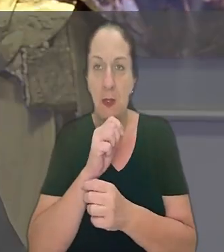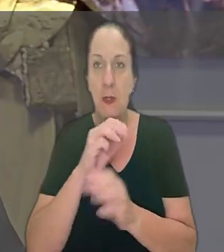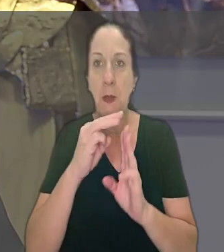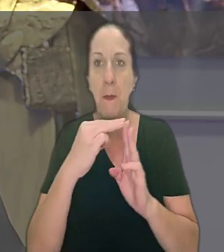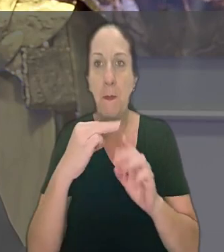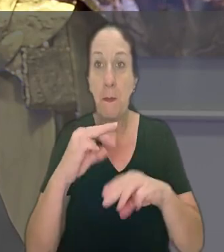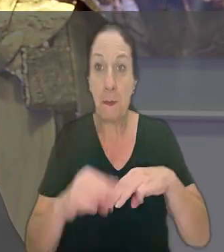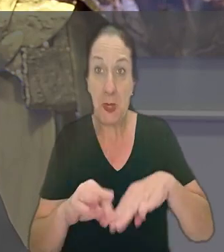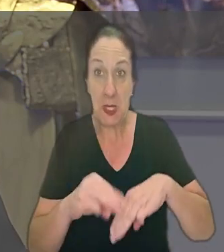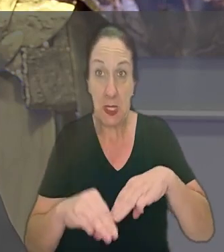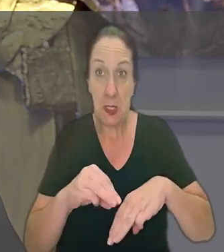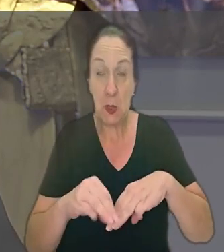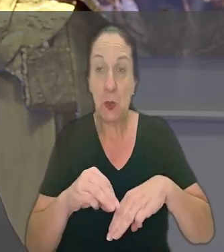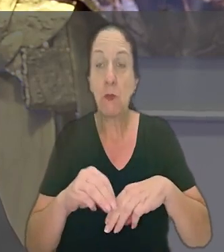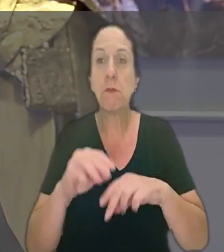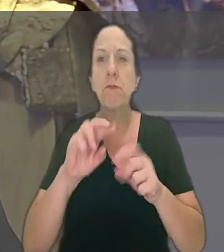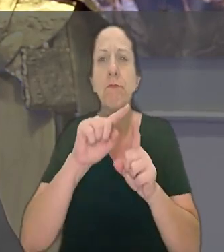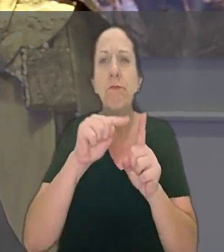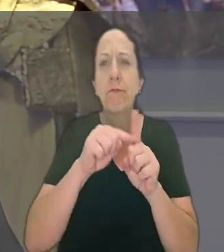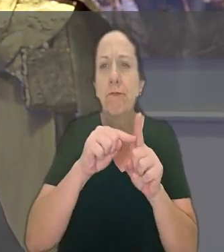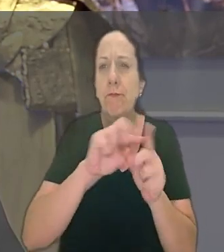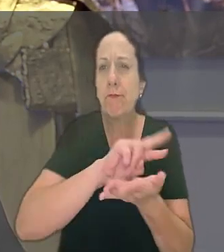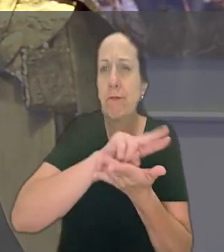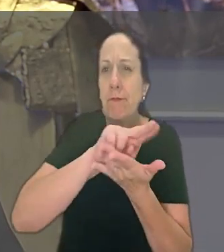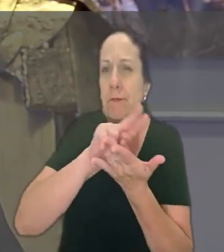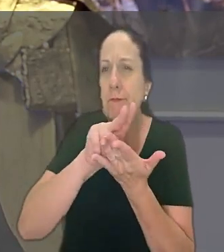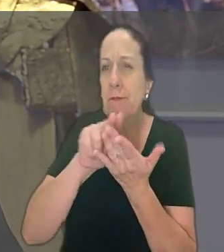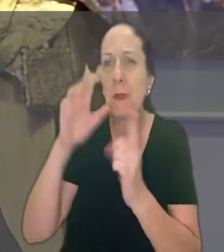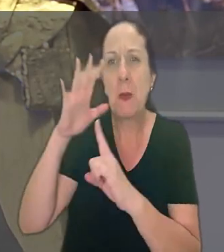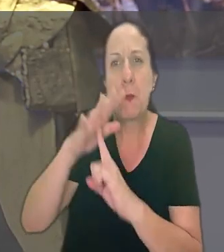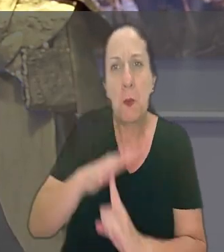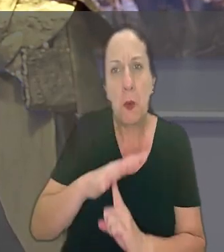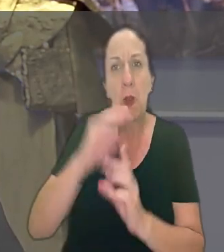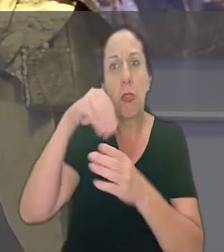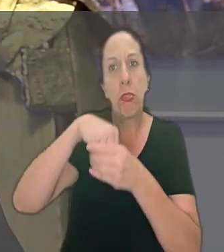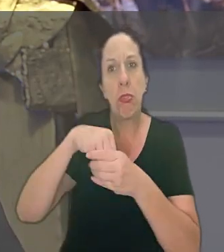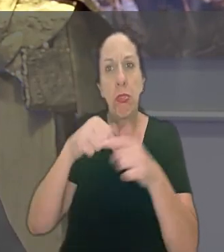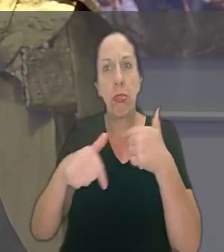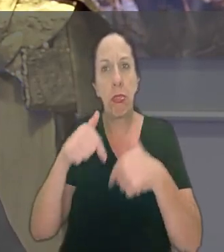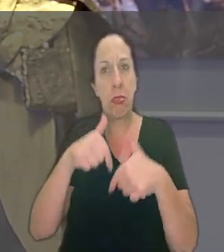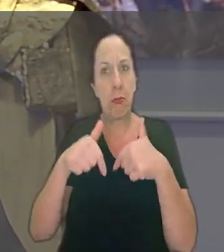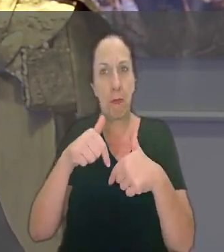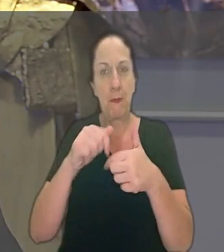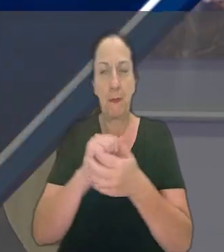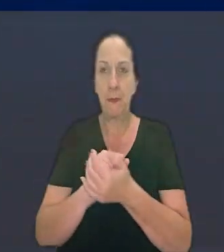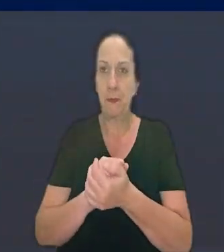E ainda, ministro Alberto Balazeiro fala sobre os tipos de assédio moral no trabalho.